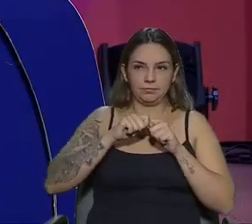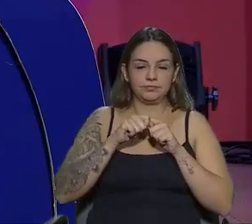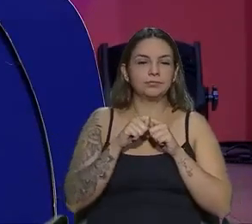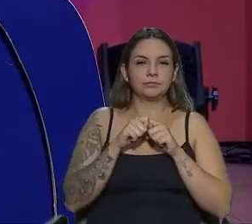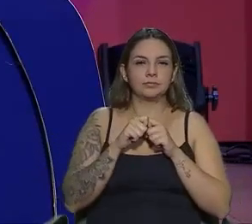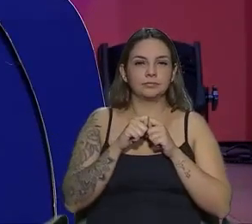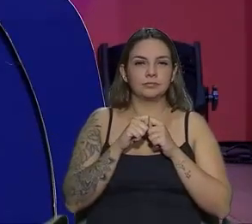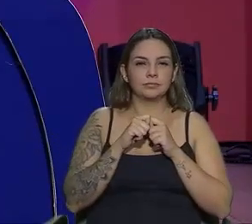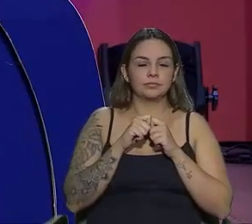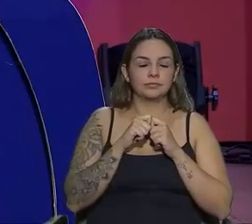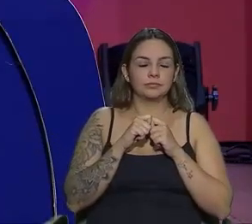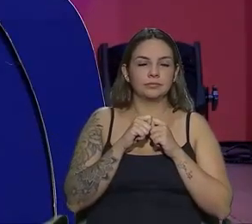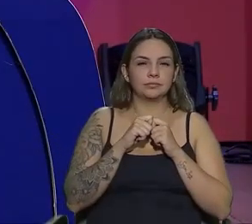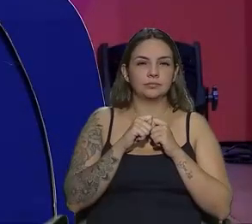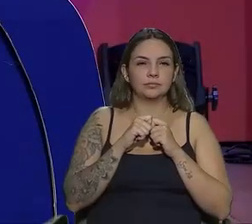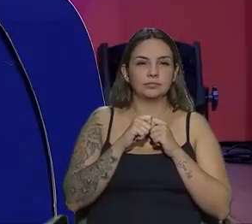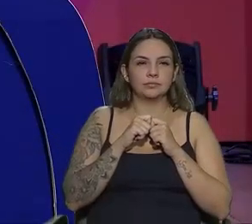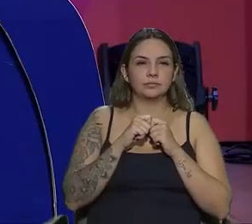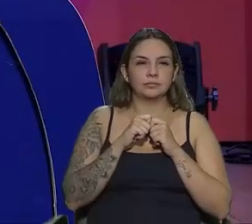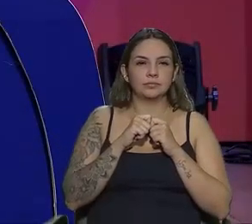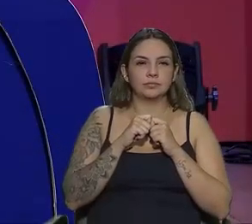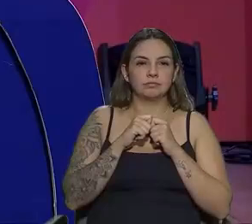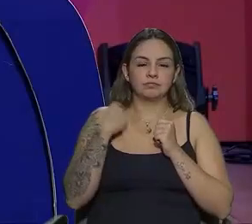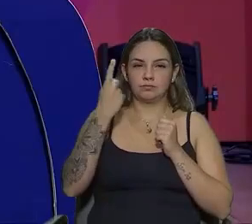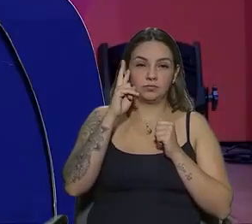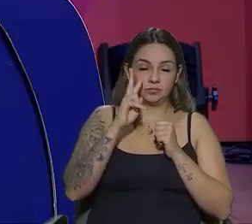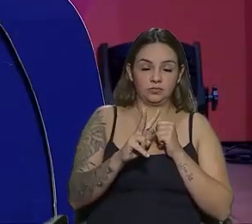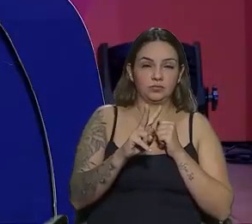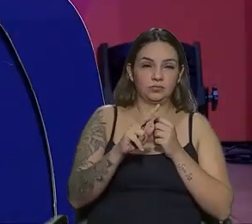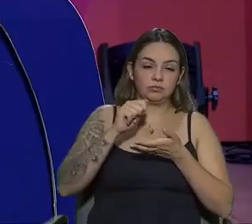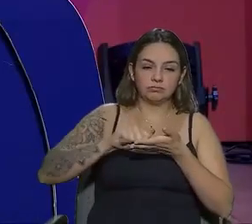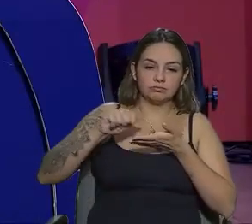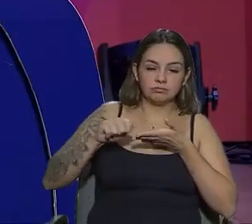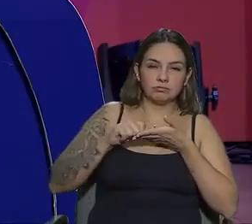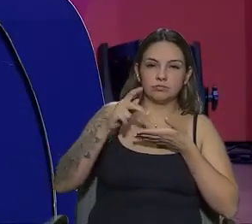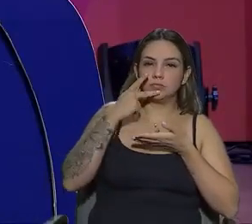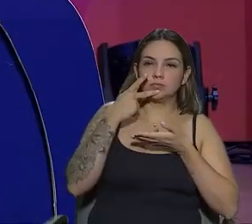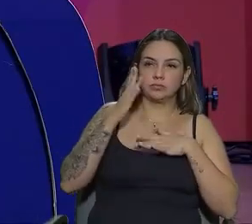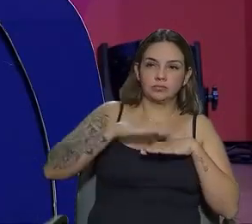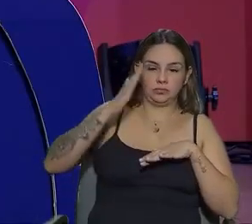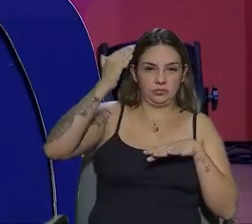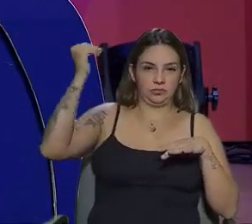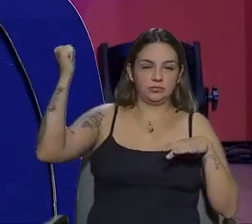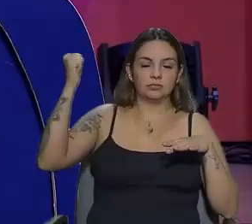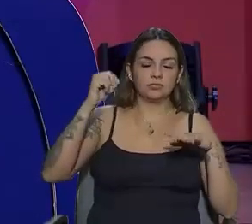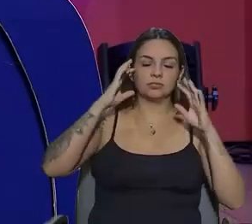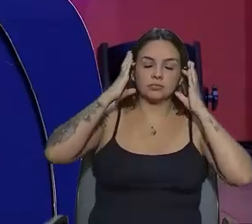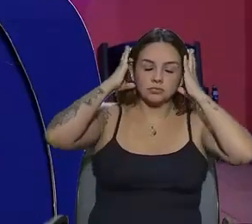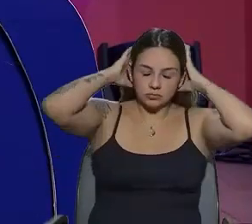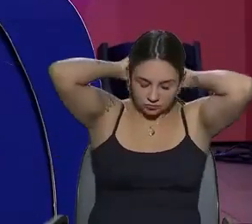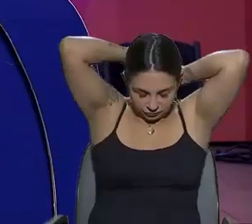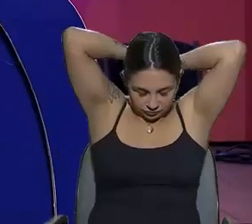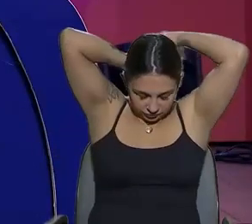fazer, né? Se a gente for olhar a biografia dos escritores, estou falando dos mais famosos, assim, né? A gente for